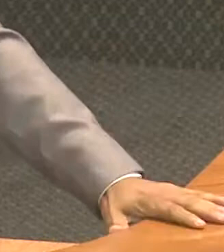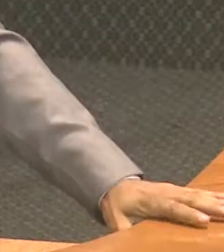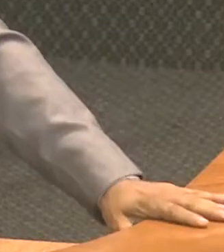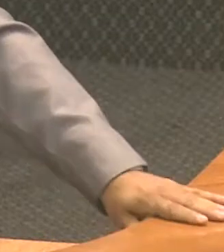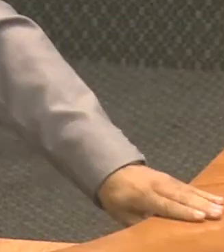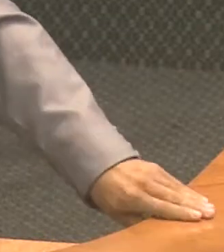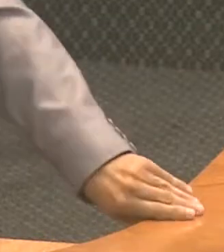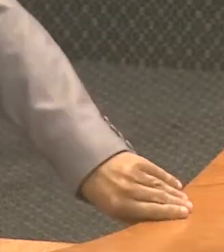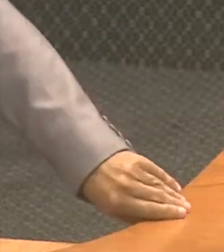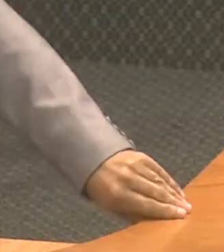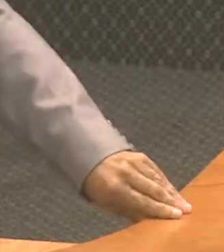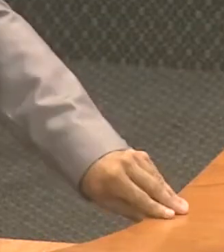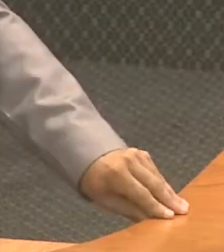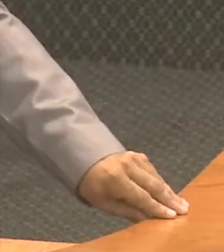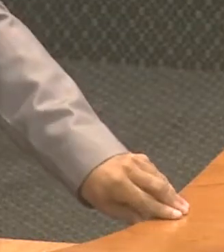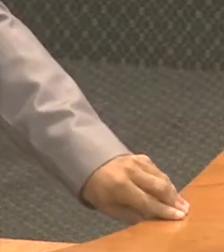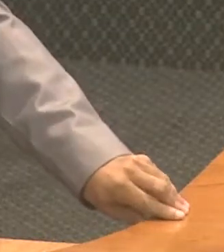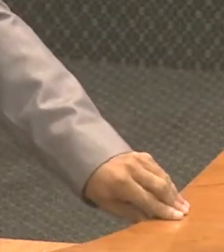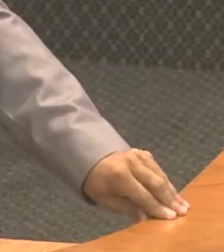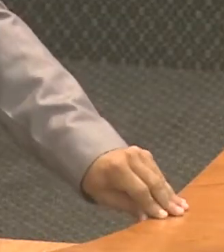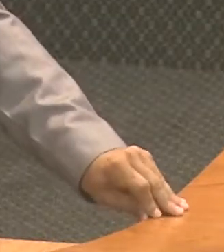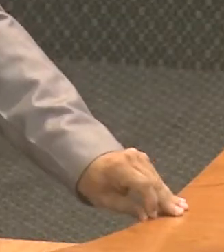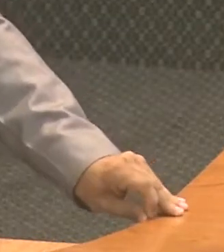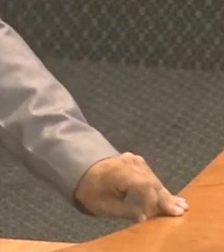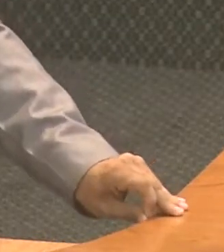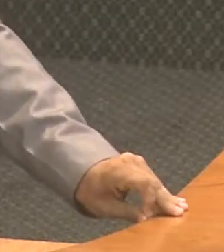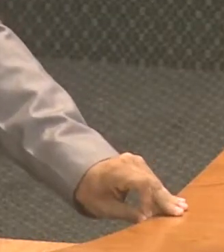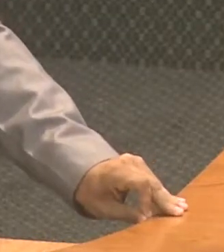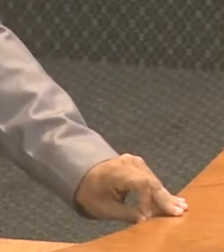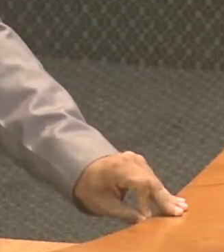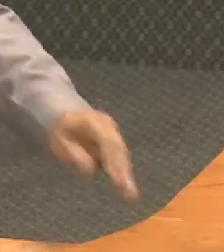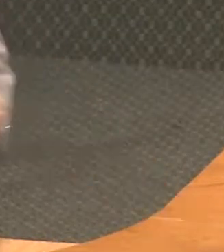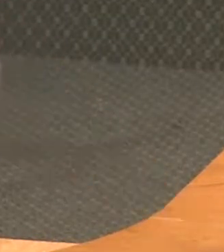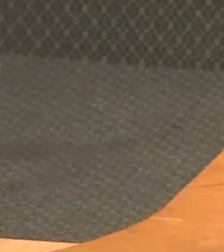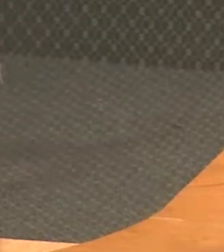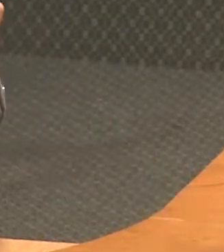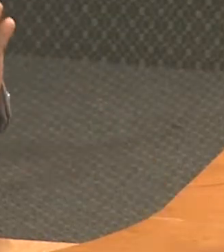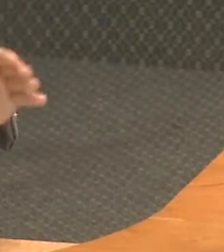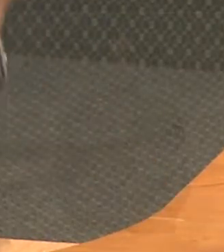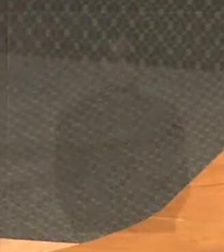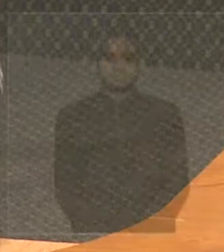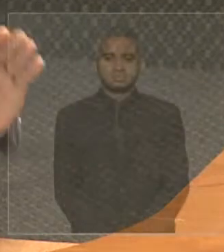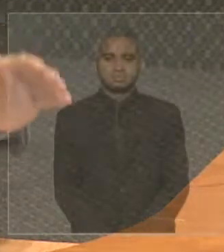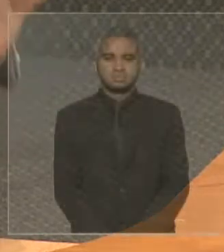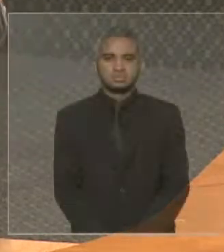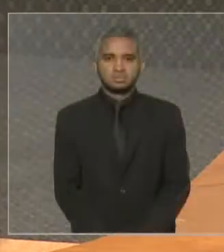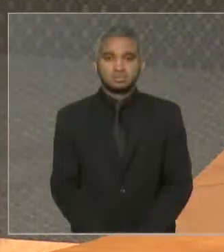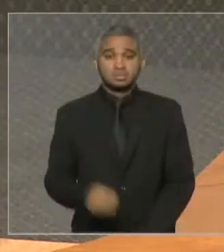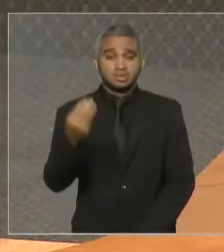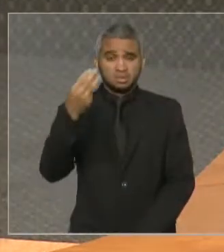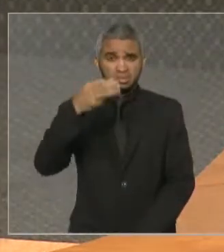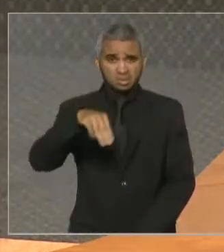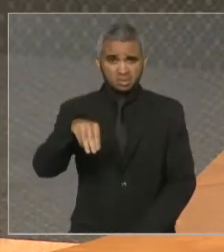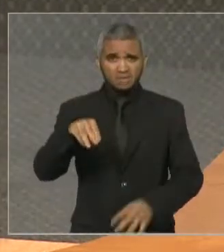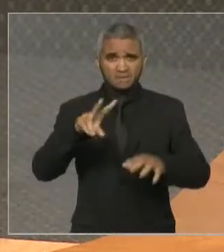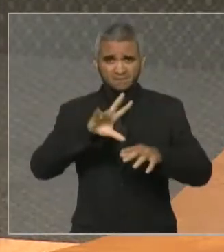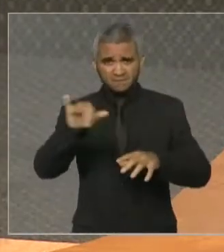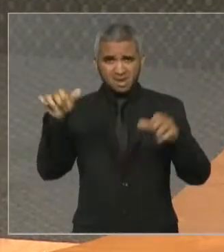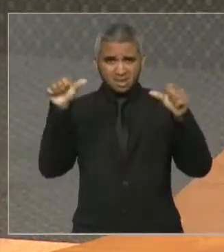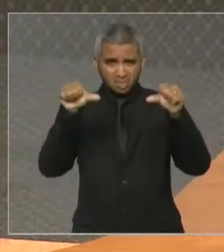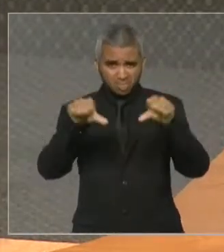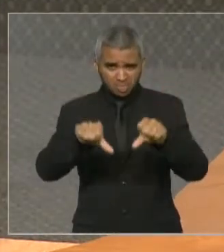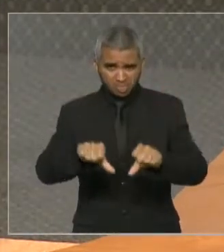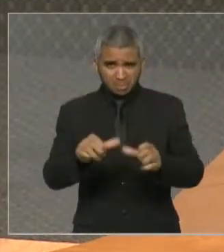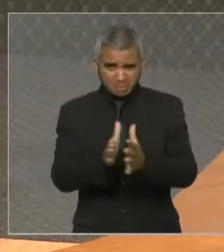Afundar ainda mais na pobreza os maranhenses? Porque o Maranhão aumentou a quantidade